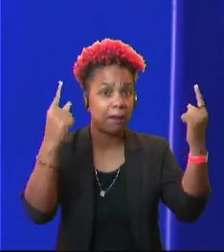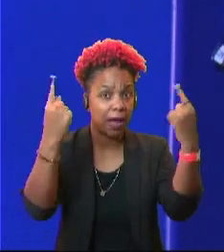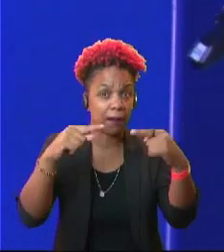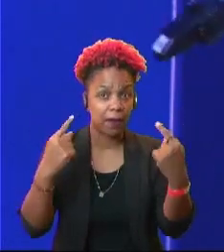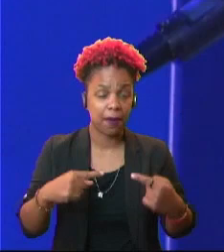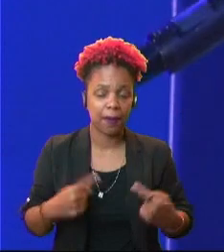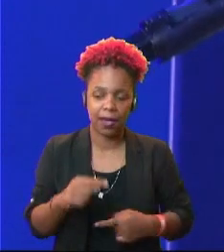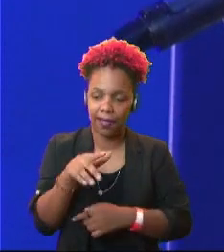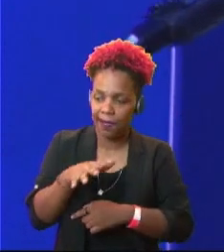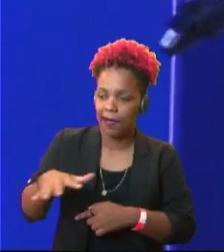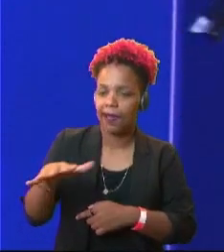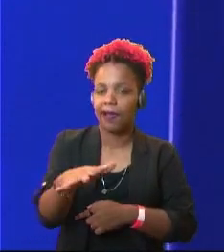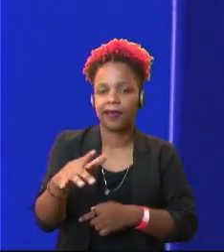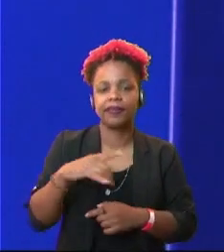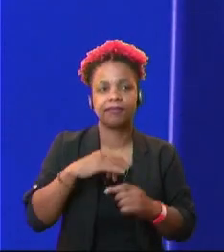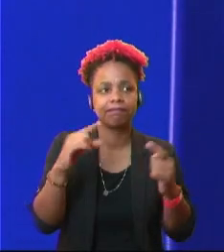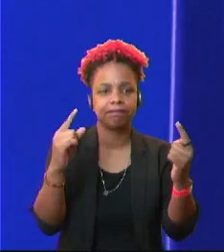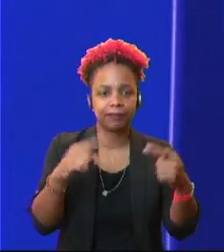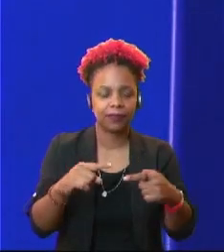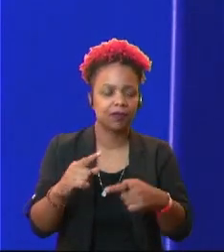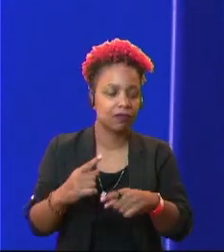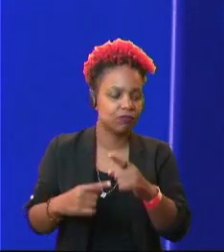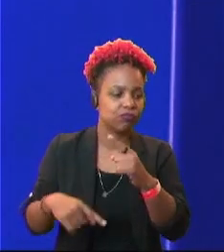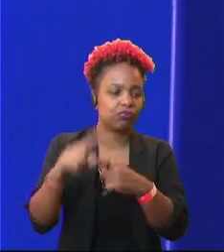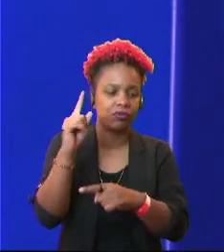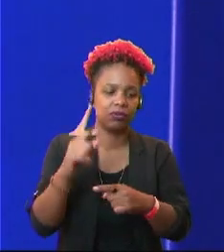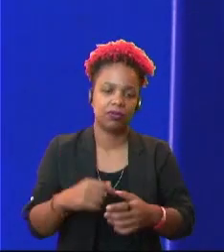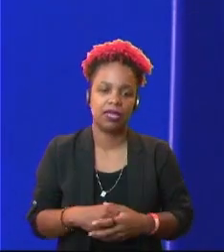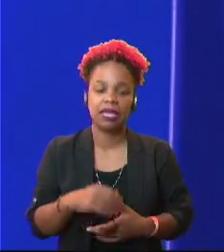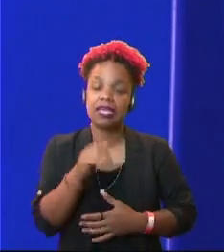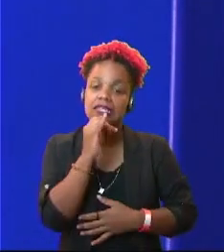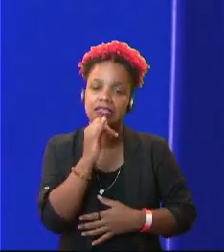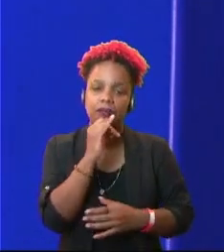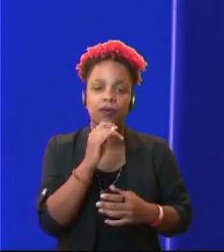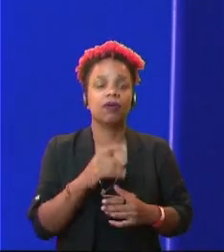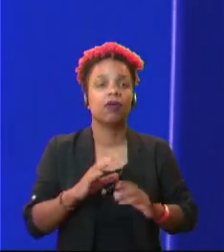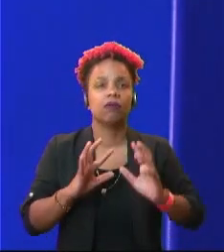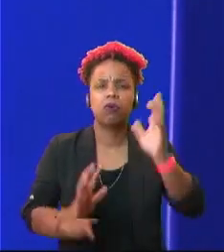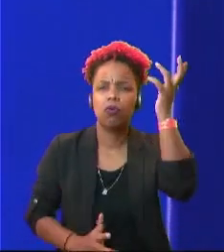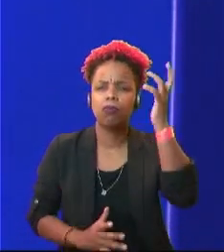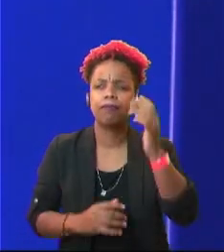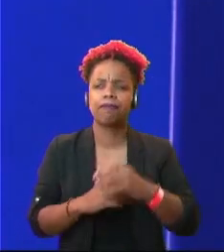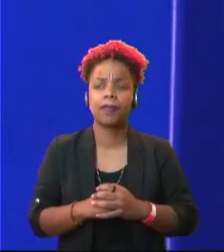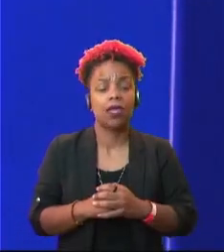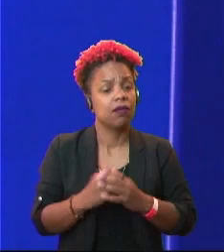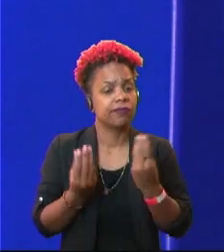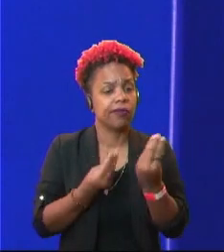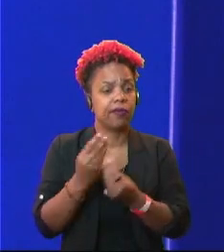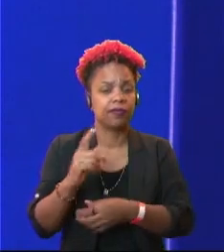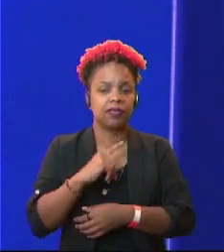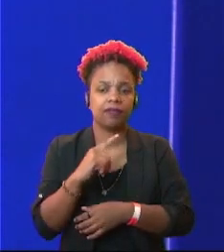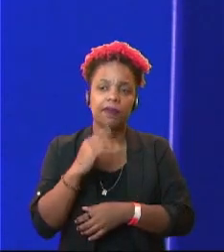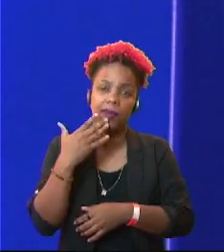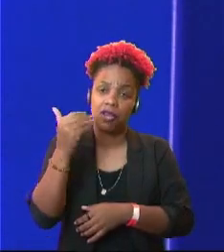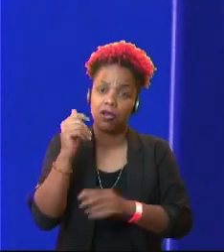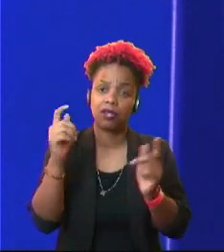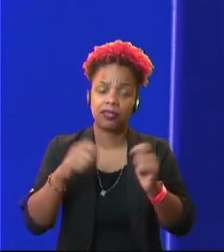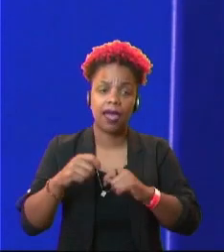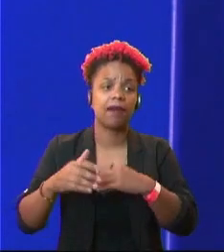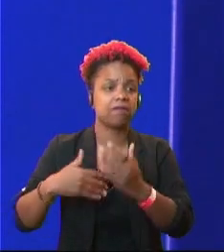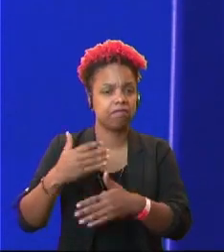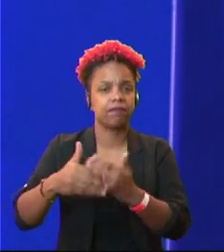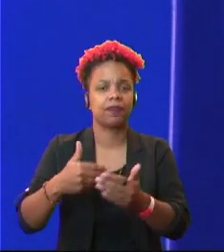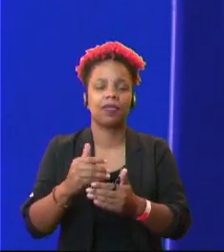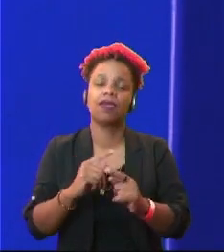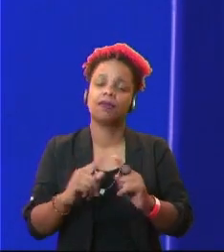existem campos nos quais a competição está avançando. Por exemplo, a mudança climática. Muitas coisas poderiam funcionar melhor, mas ainda